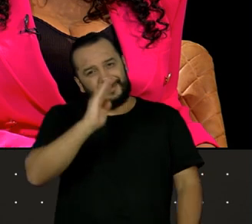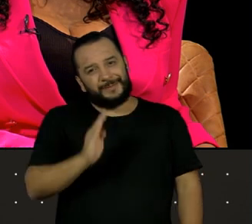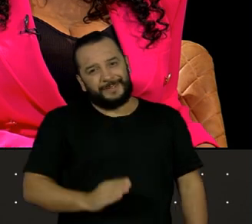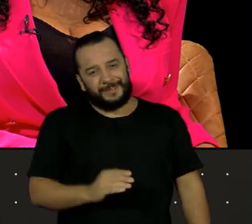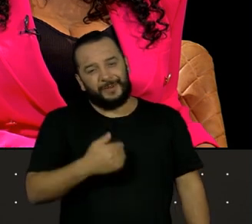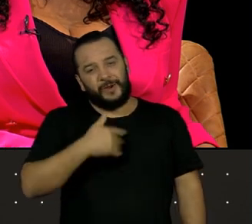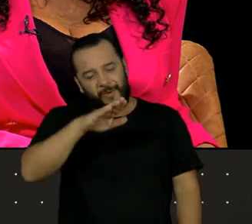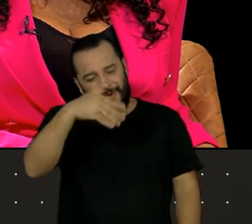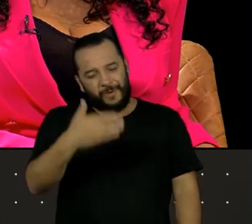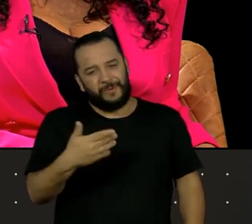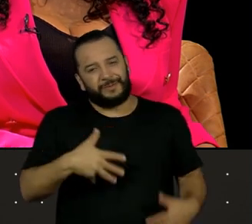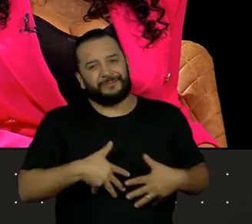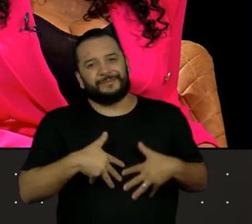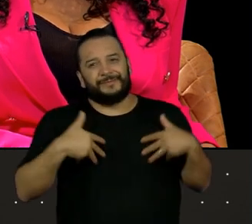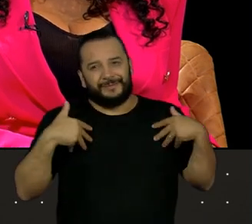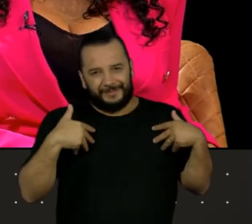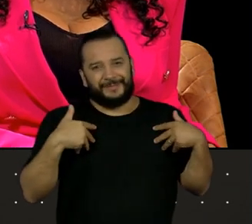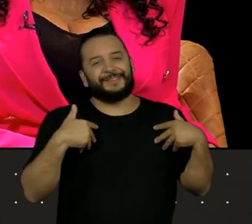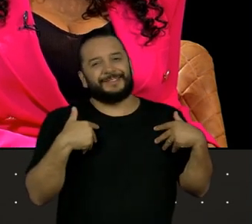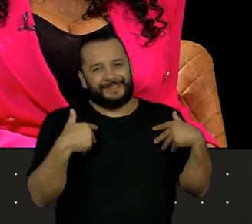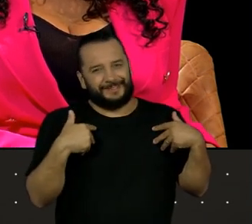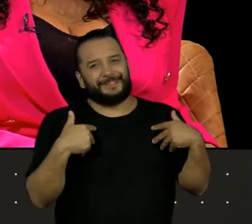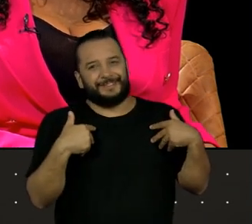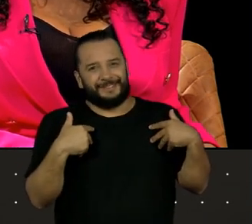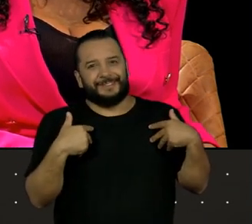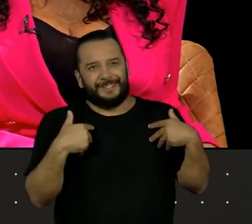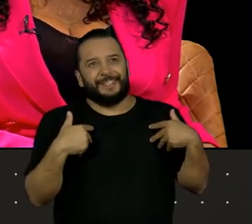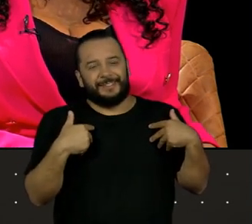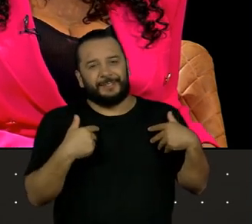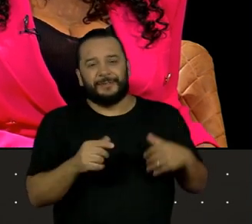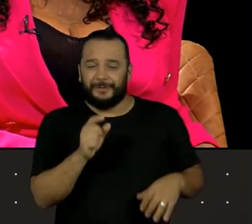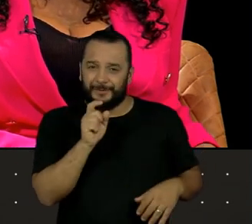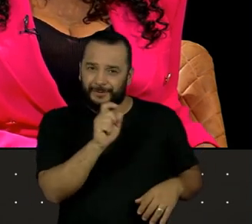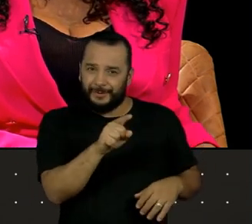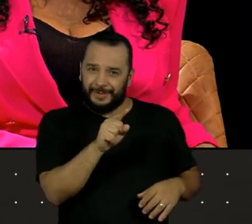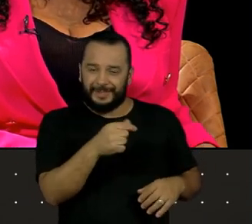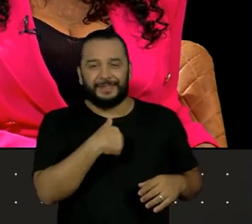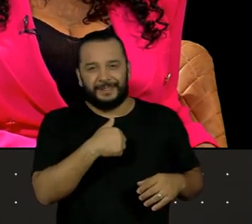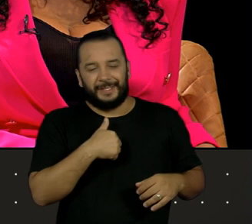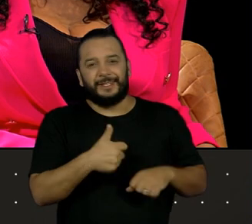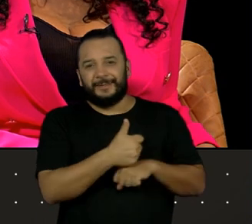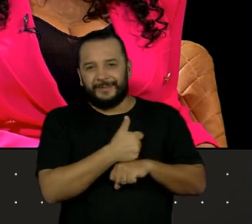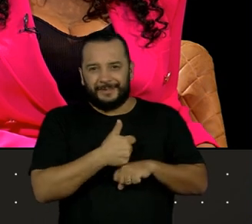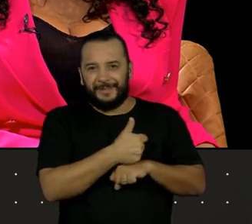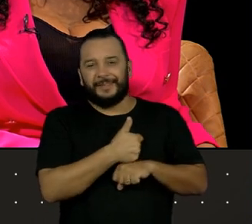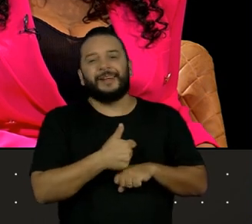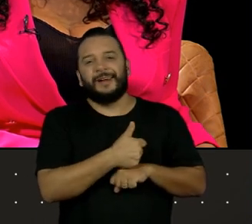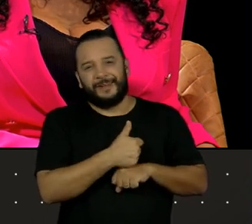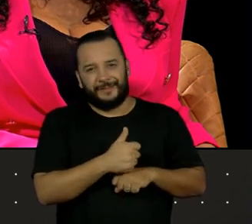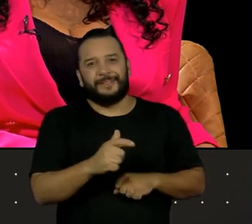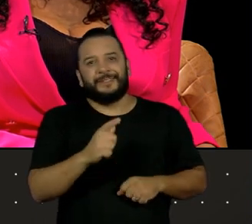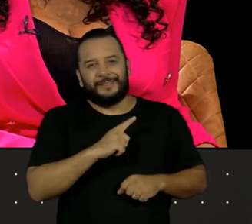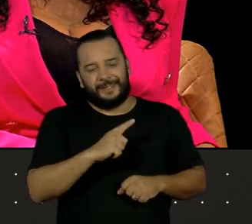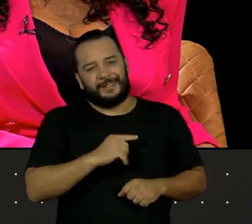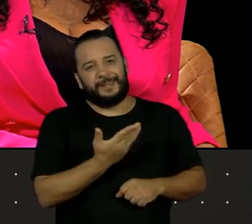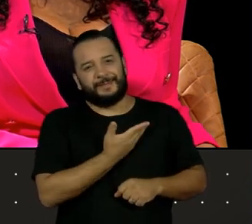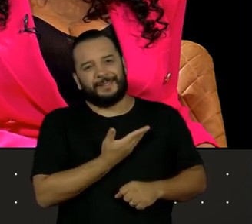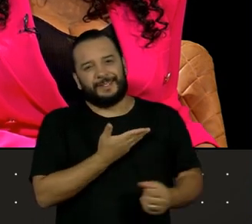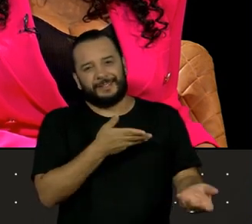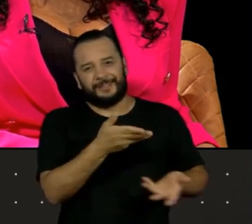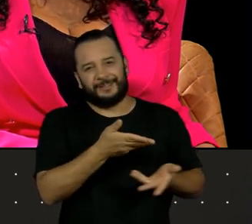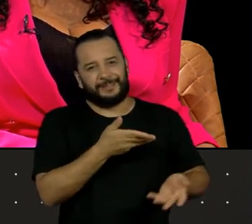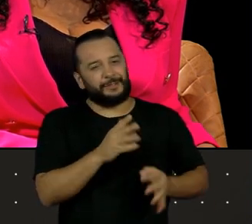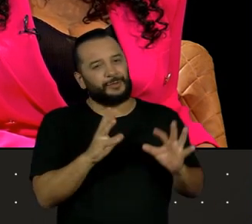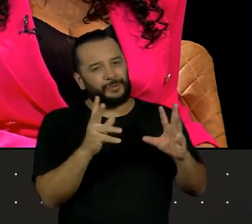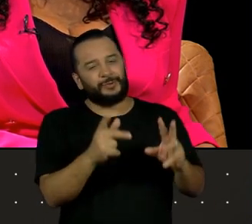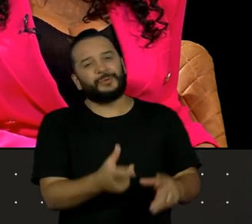É uma honra um privilégio poder contar com a sua com seu talento com seu nome com a sua amizade em